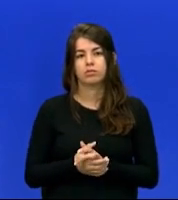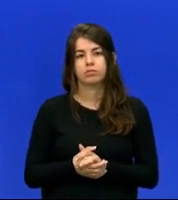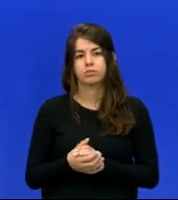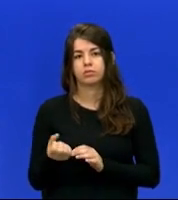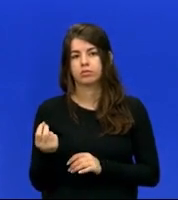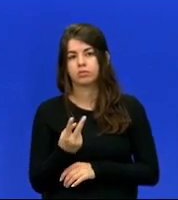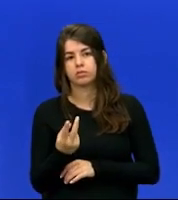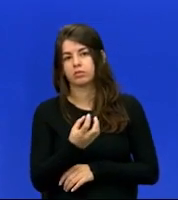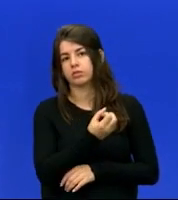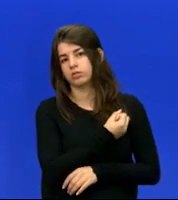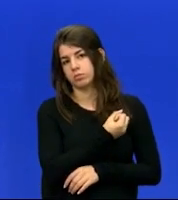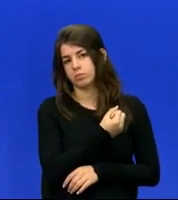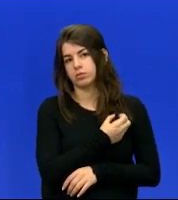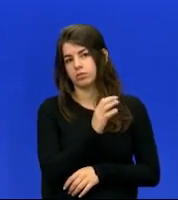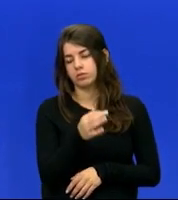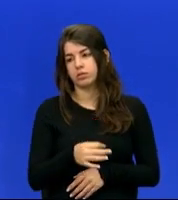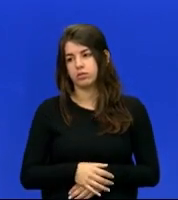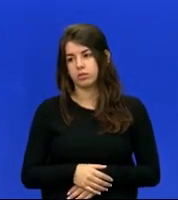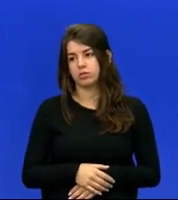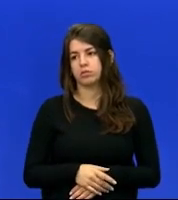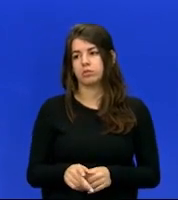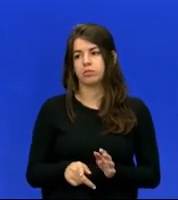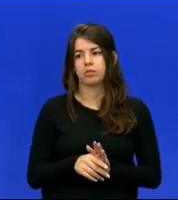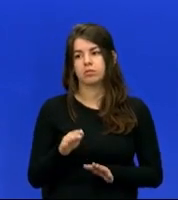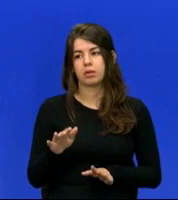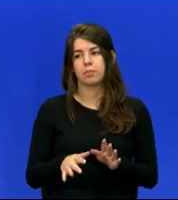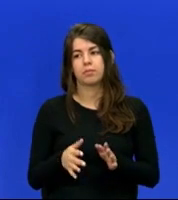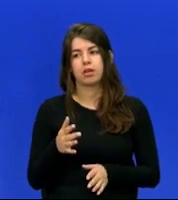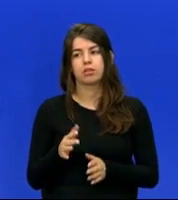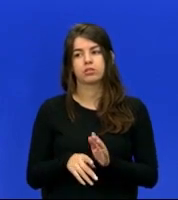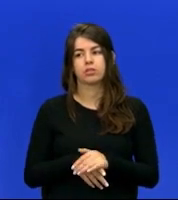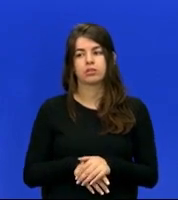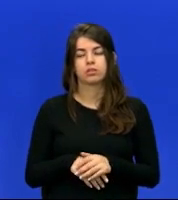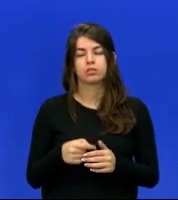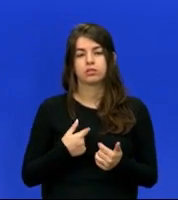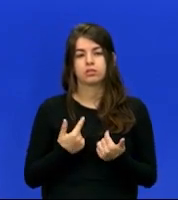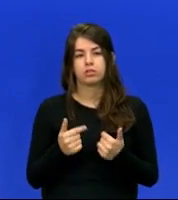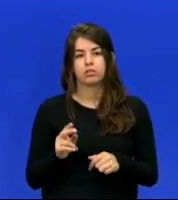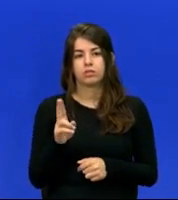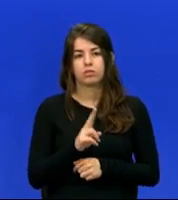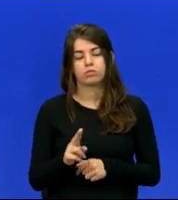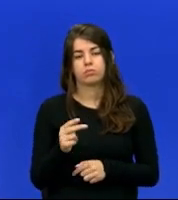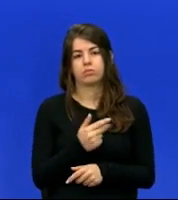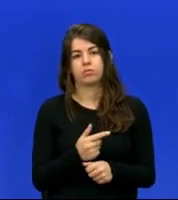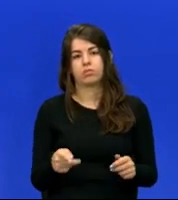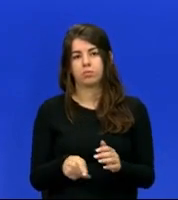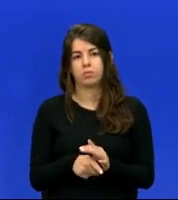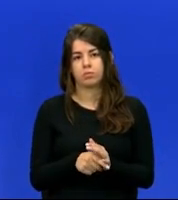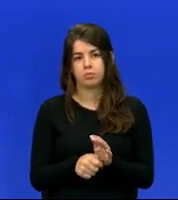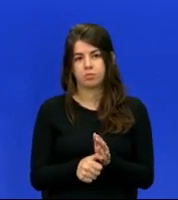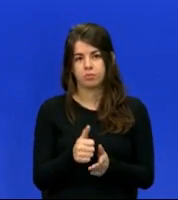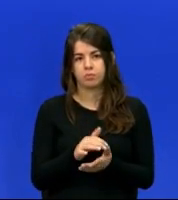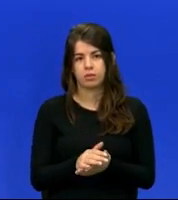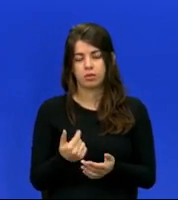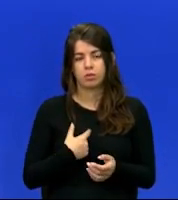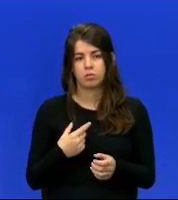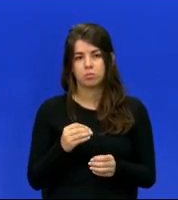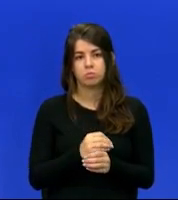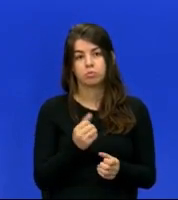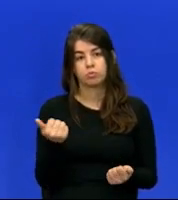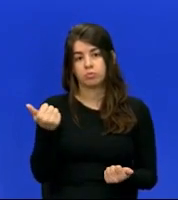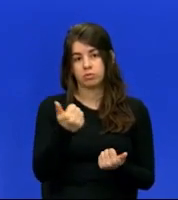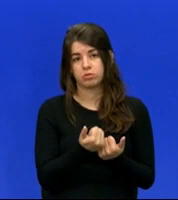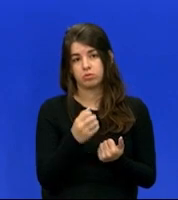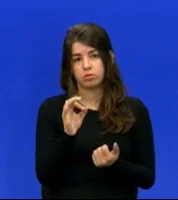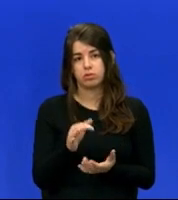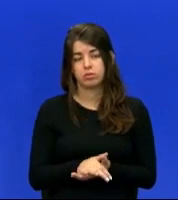dois valores, né? Entre a minha média. Novamente, eu uso o recurso primeiro. Faço as